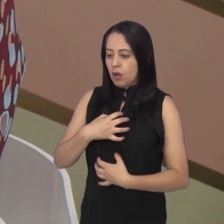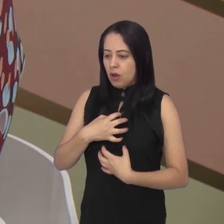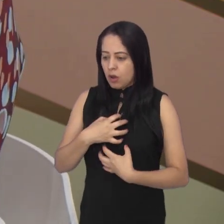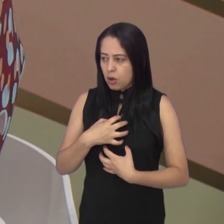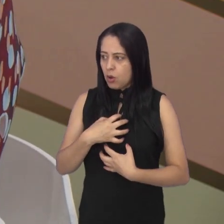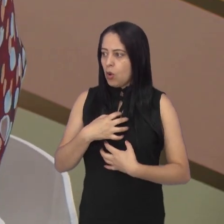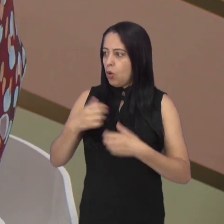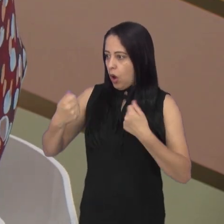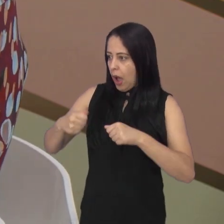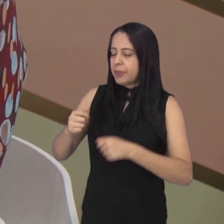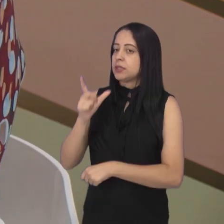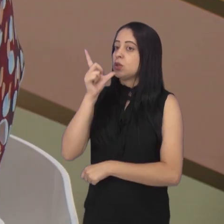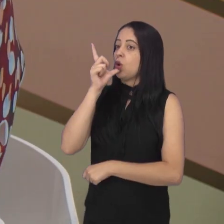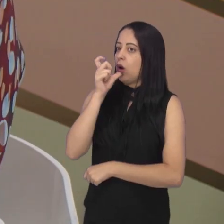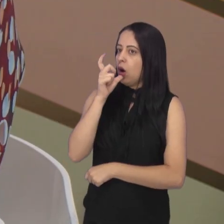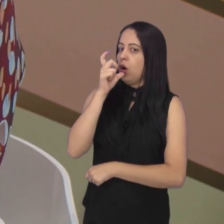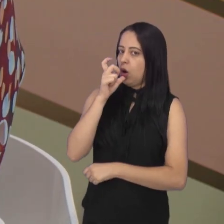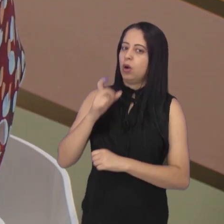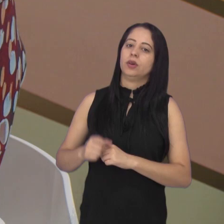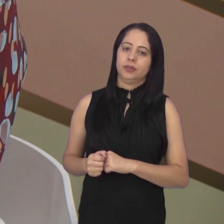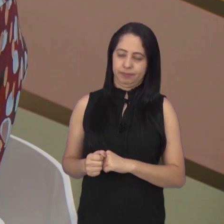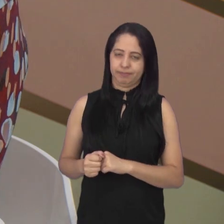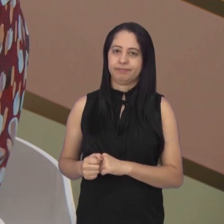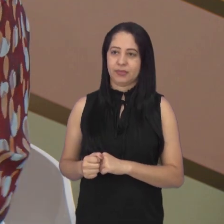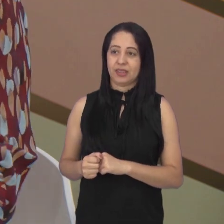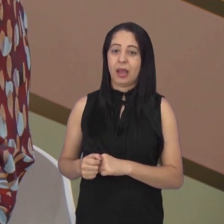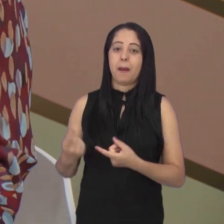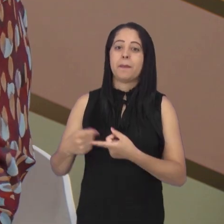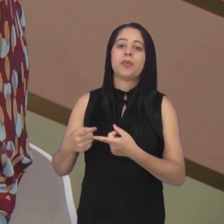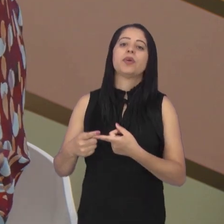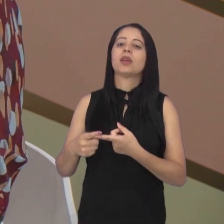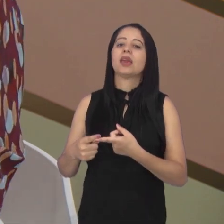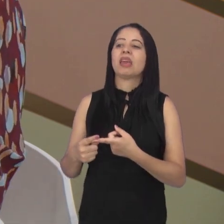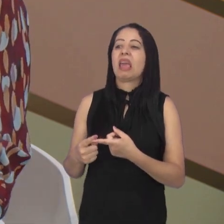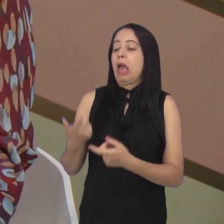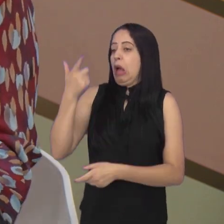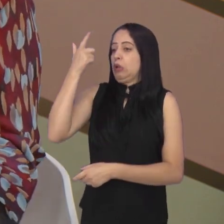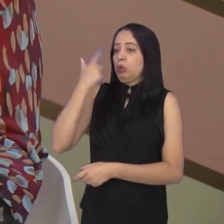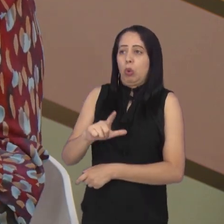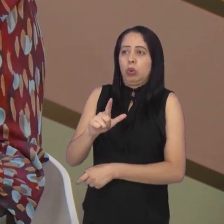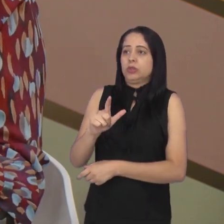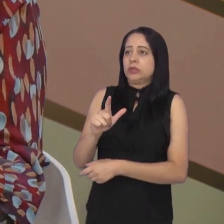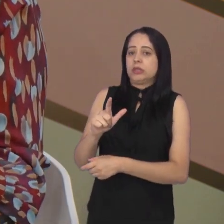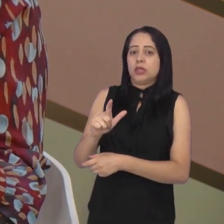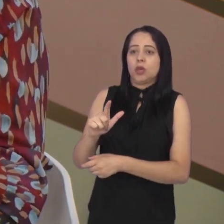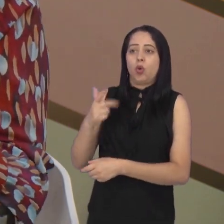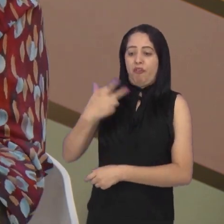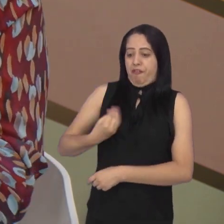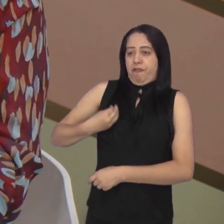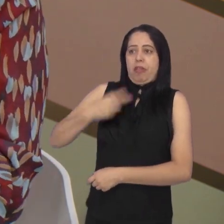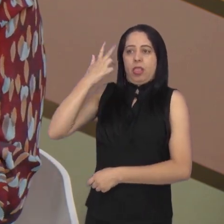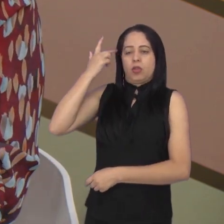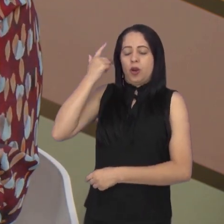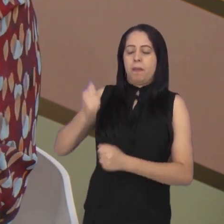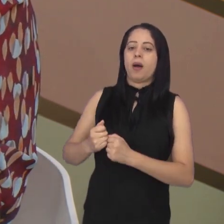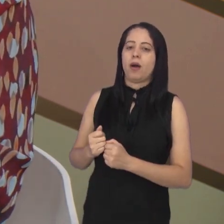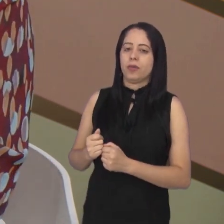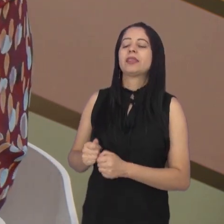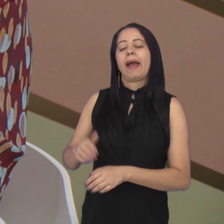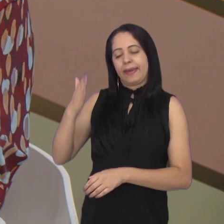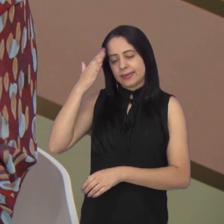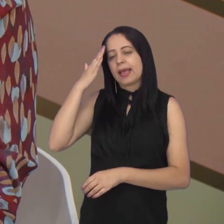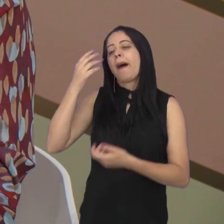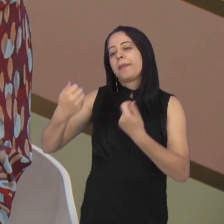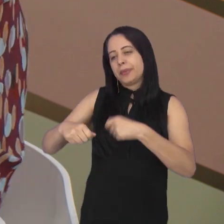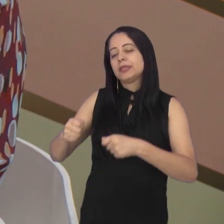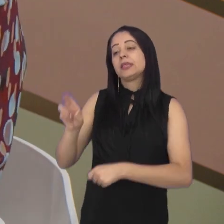legal, tá na hora, eu preciso usar uma terapia de resgate, porque eu não tô igual, eu não tô conseguindo fazer minhas atividades iguais no meu normal, né?